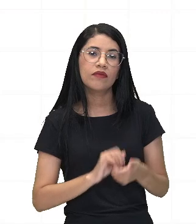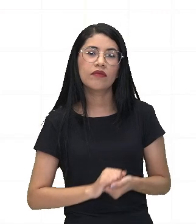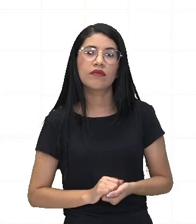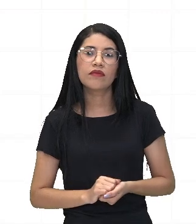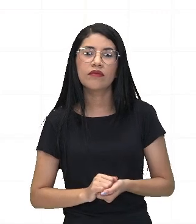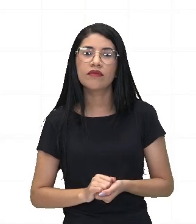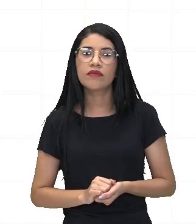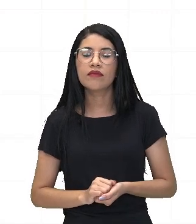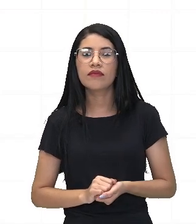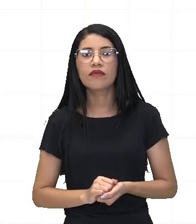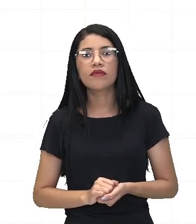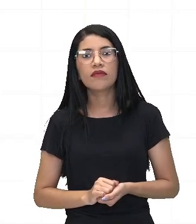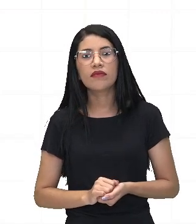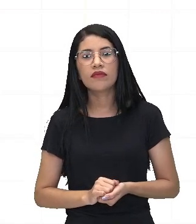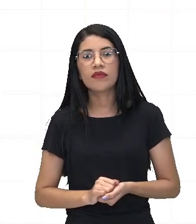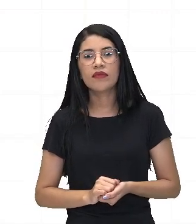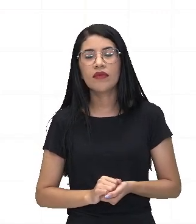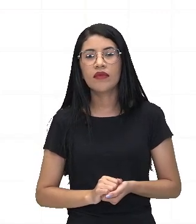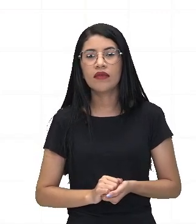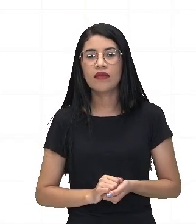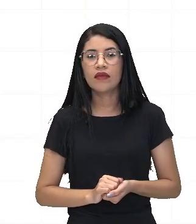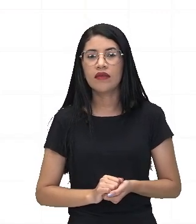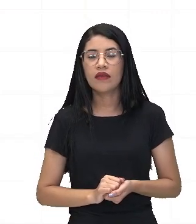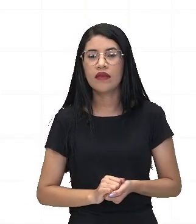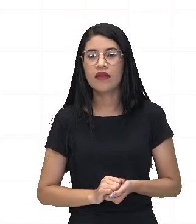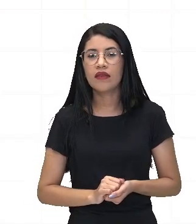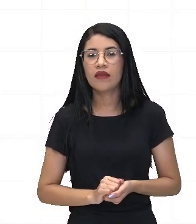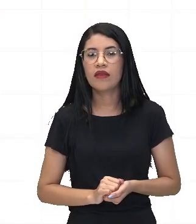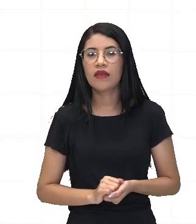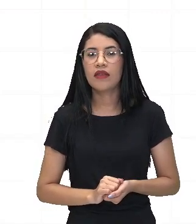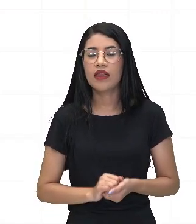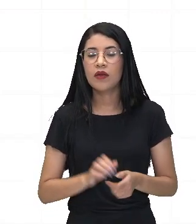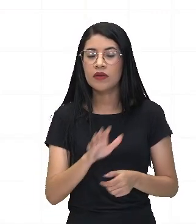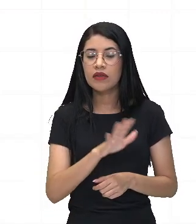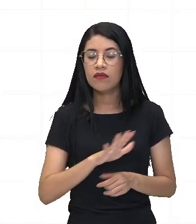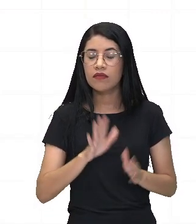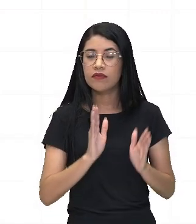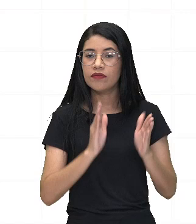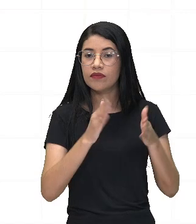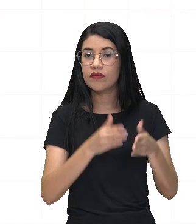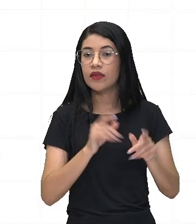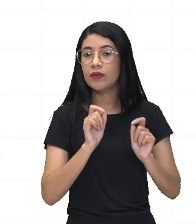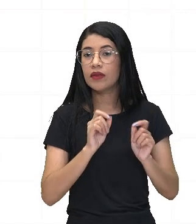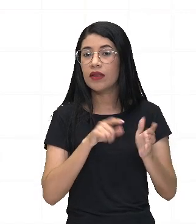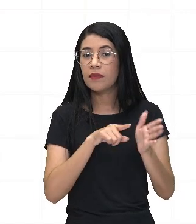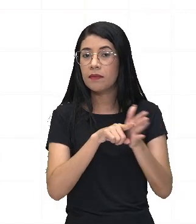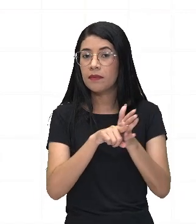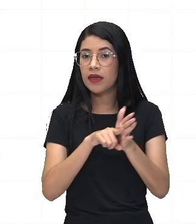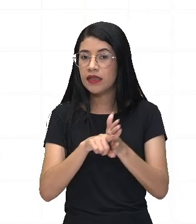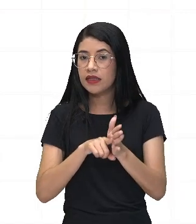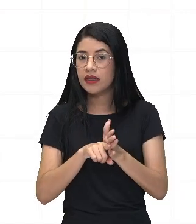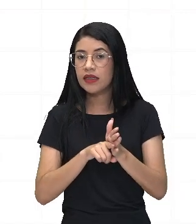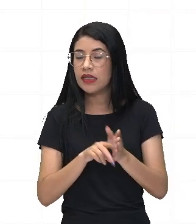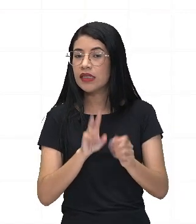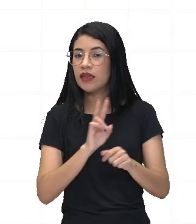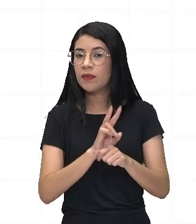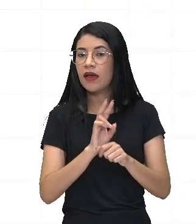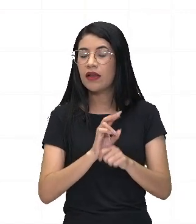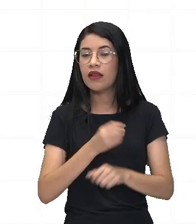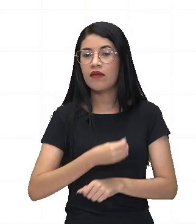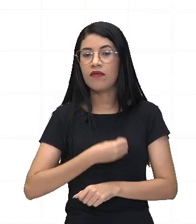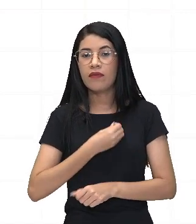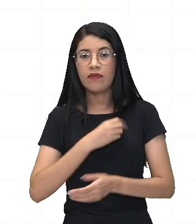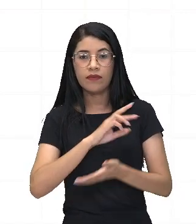feitos aí de uma forma indireta. Então, são áreas que estão mais voltadas à pesquisa e à conservação da